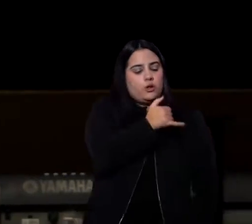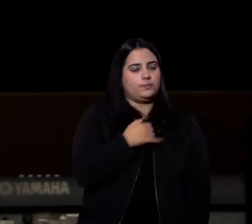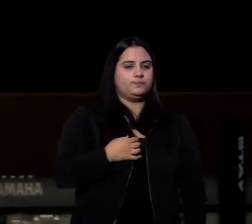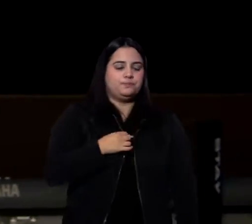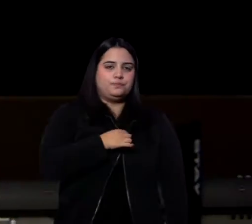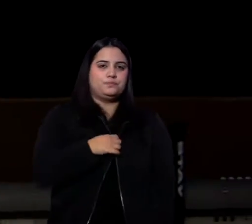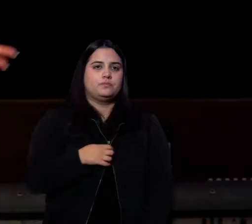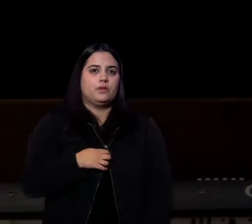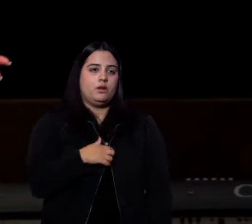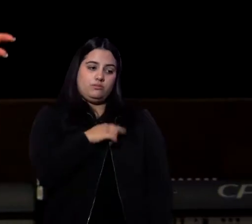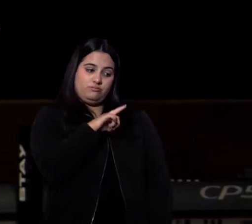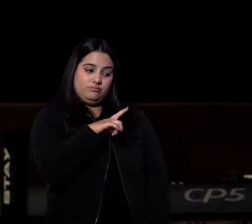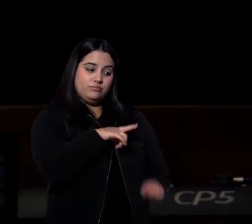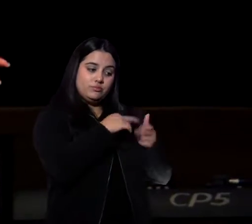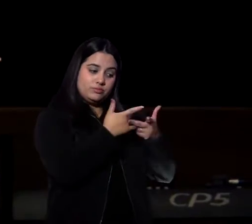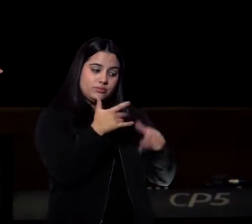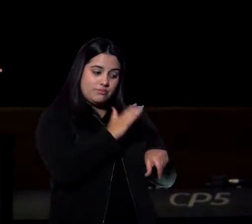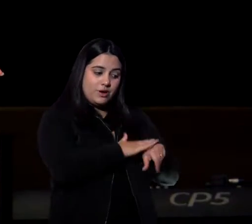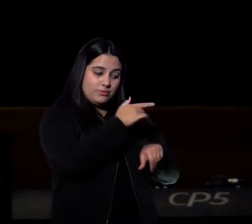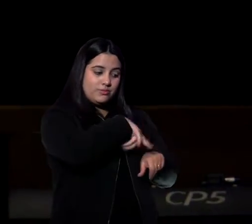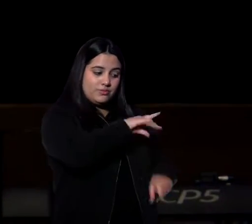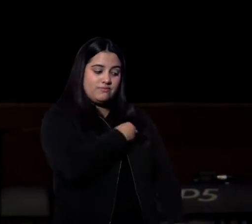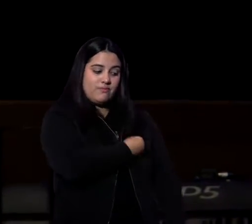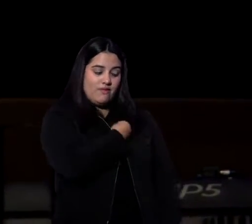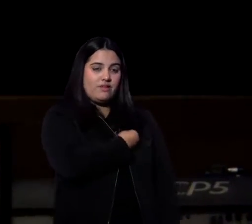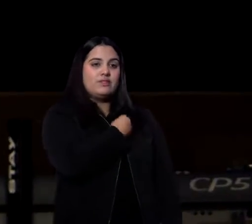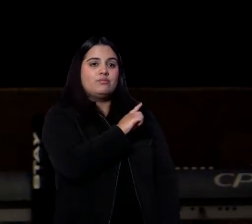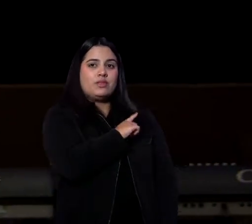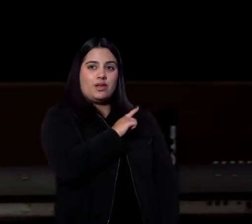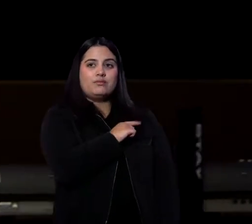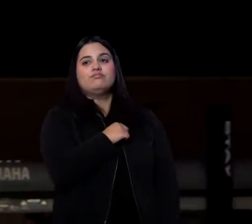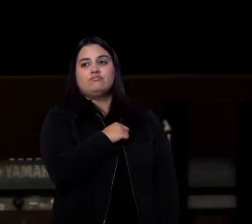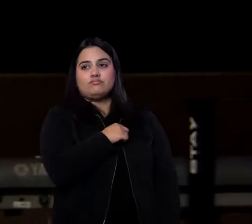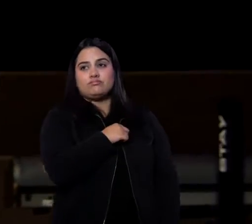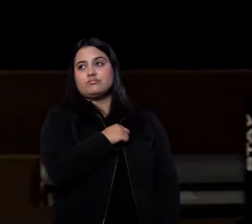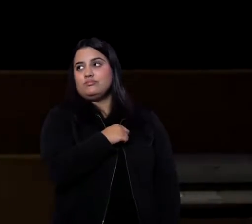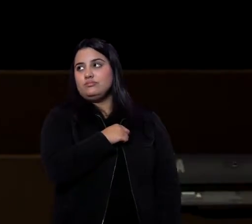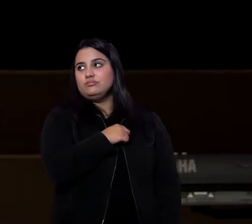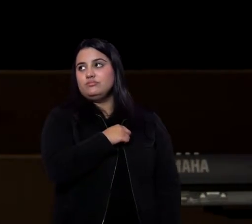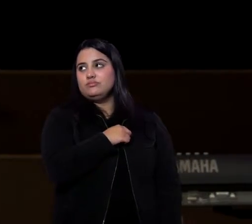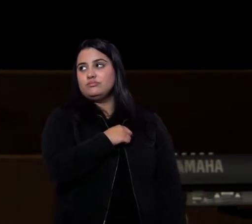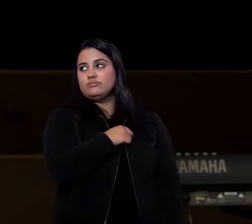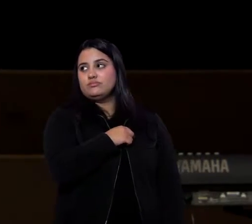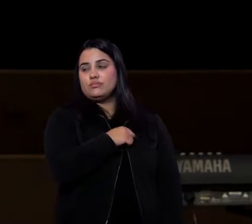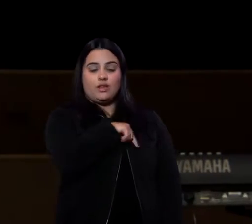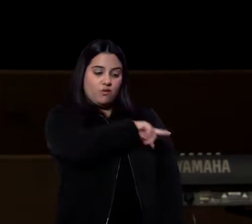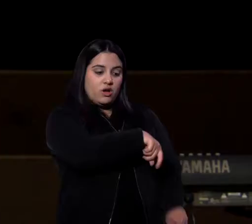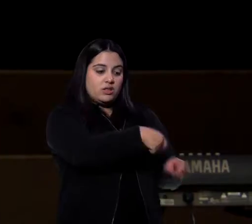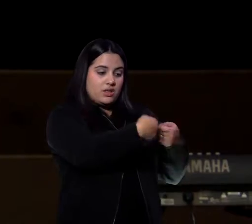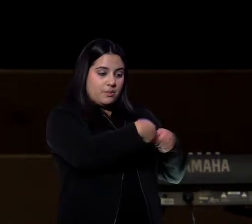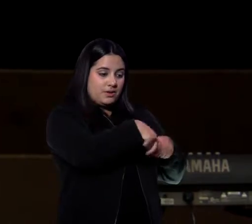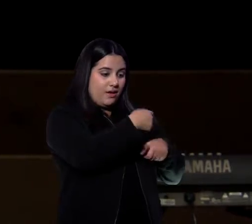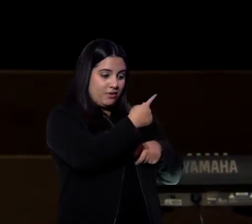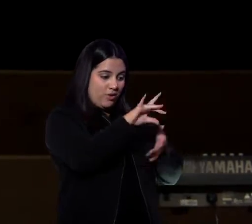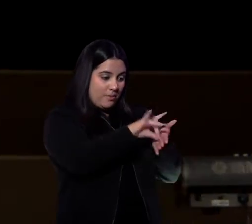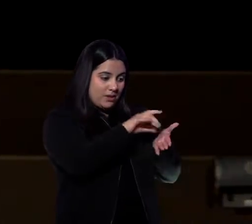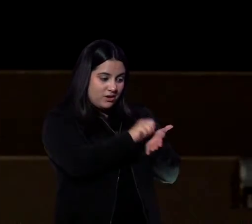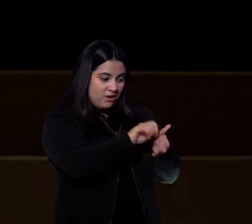que Ele tinha coisas maiores ainda para eu viver. E que eu tinha que, largar o curso que eu nem tinha